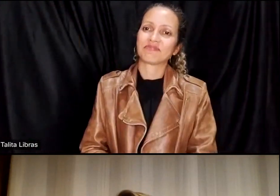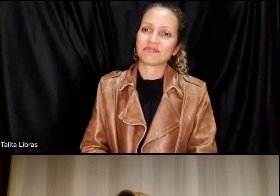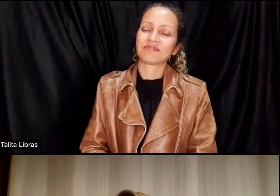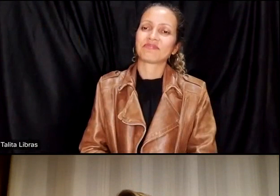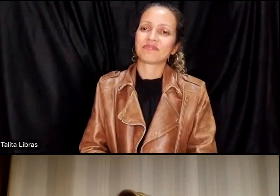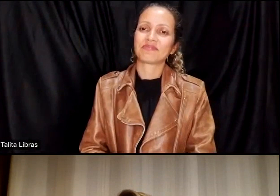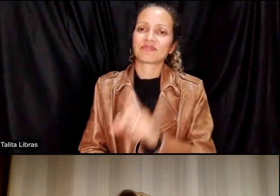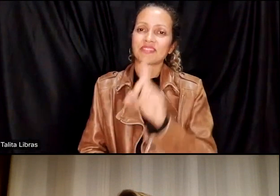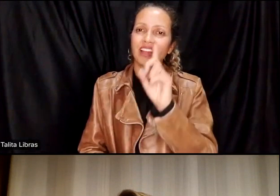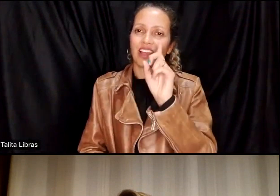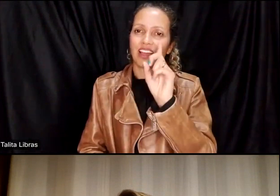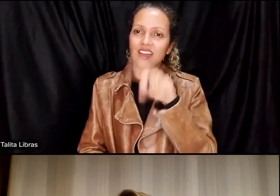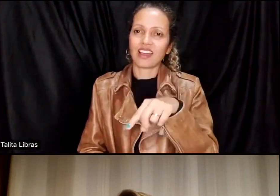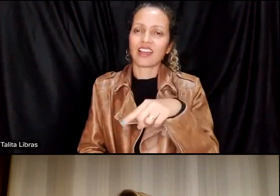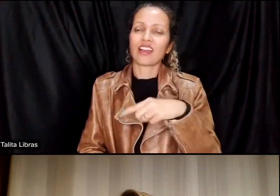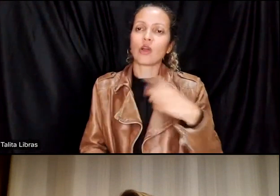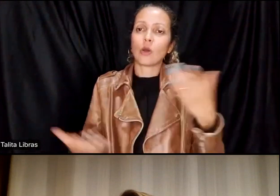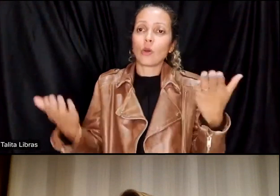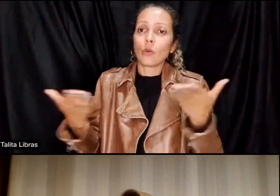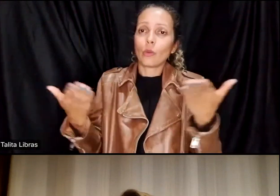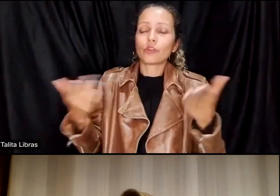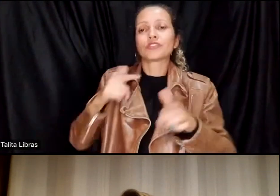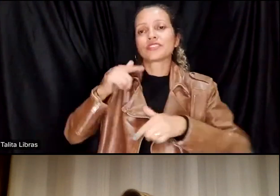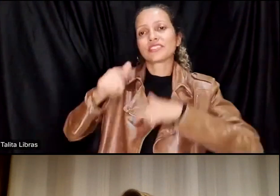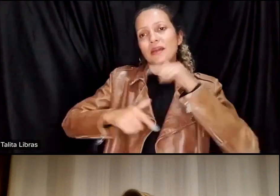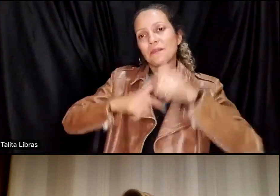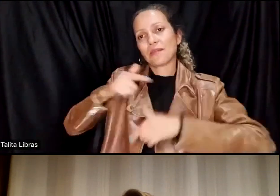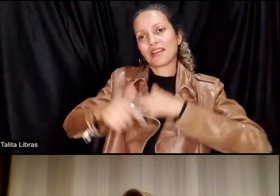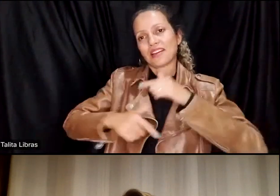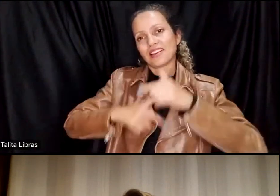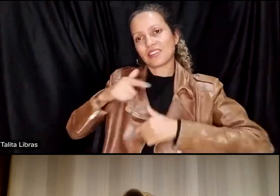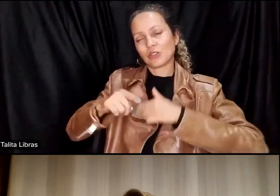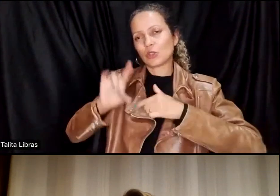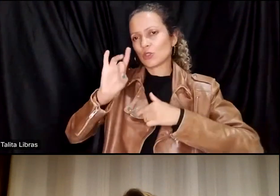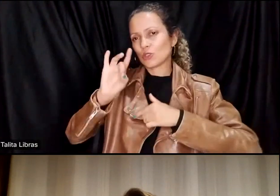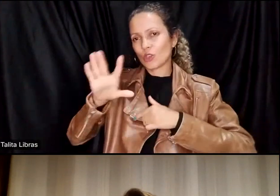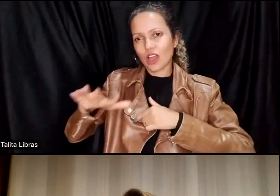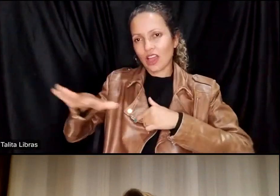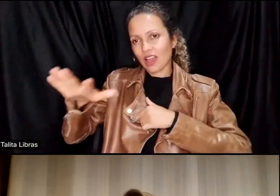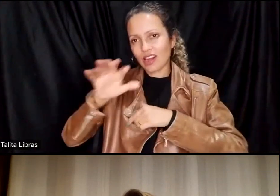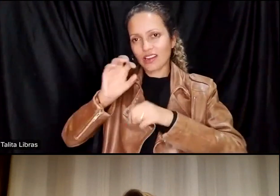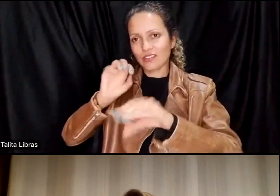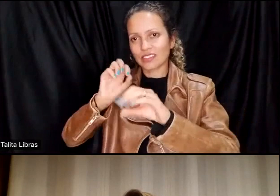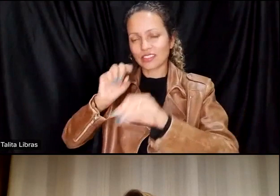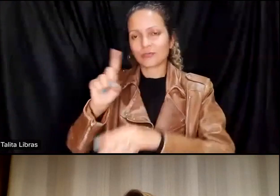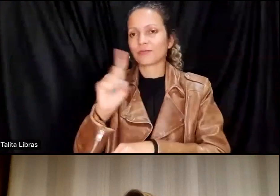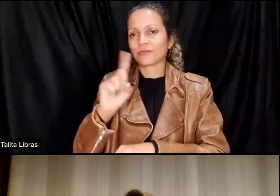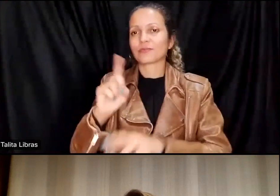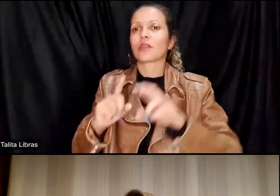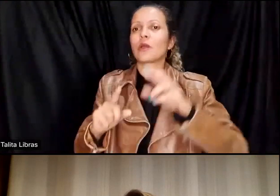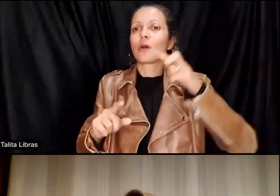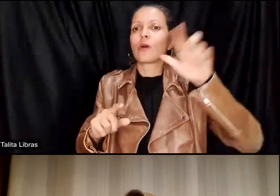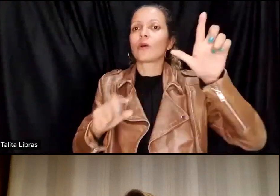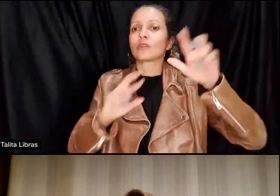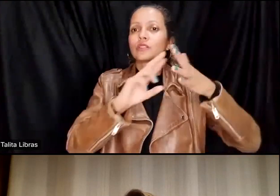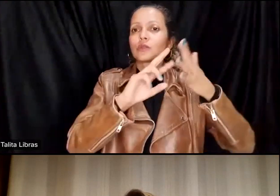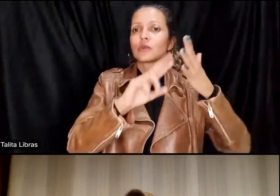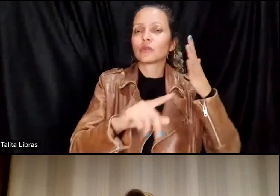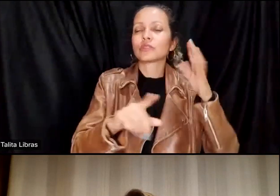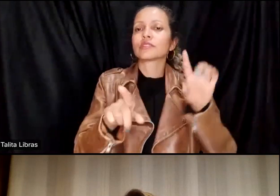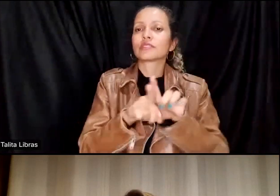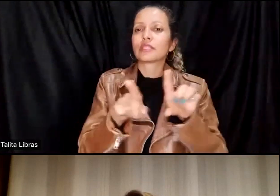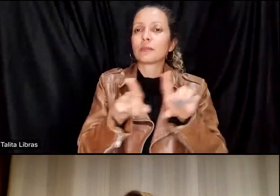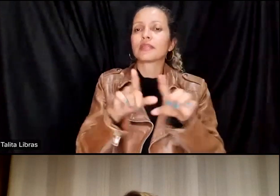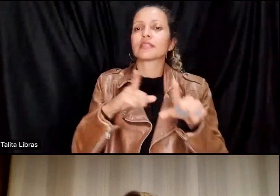hoje com outras coisas, né? Não só na área de educação. Eu trabalho também com ferramentas de expansão da